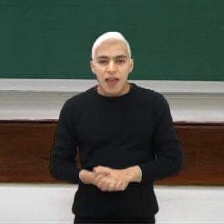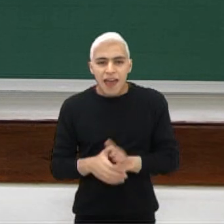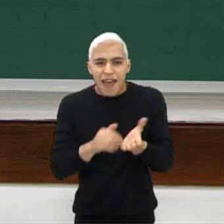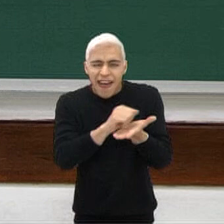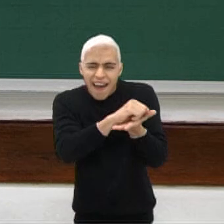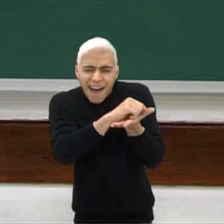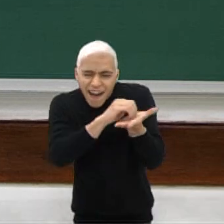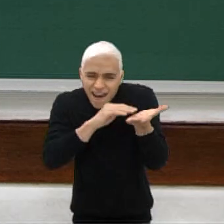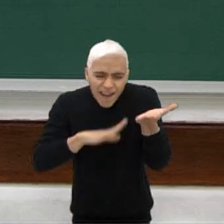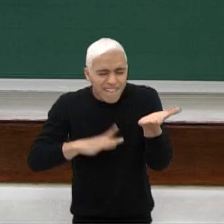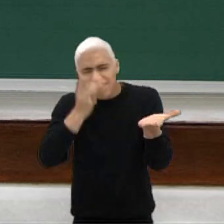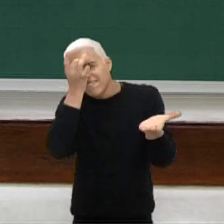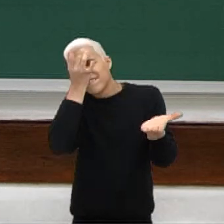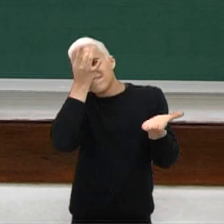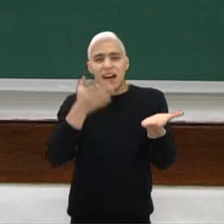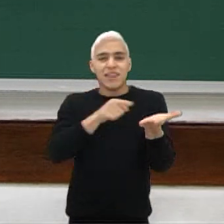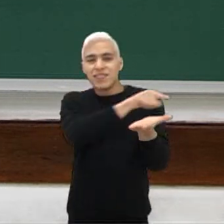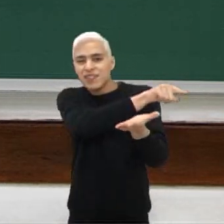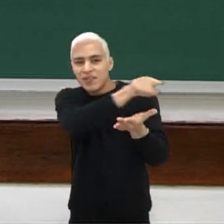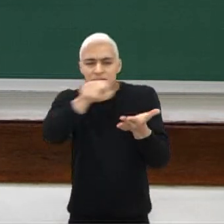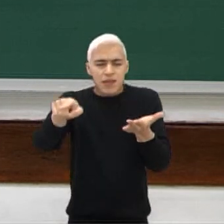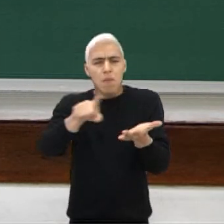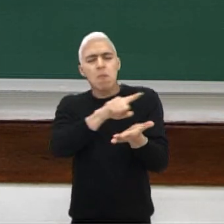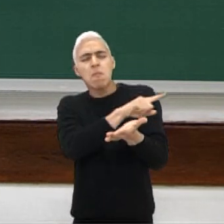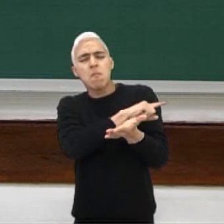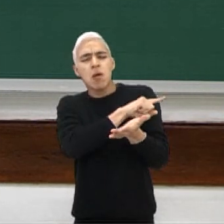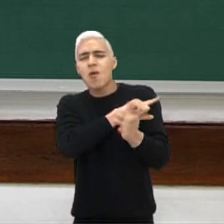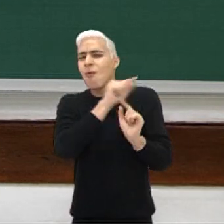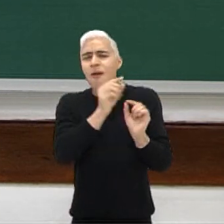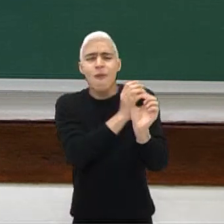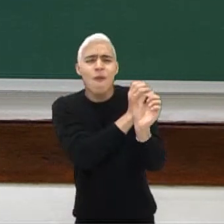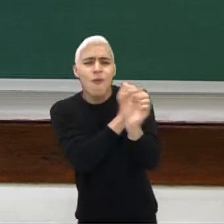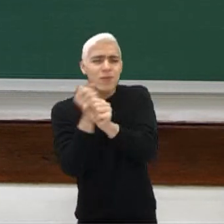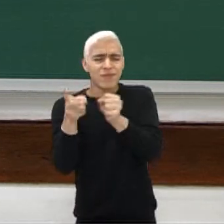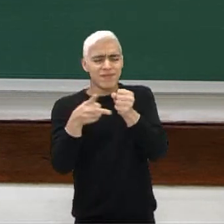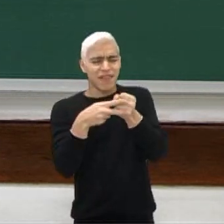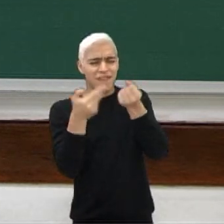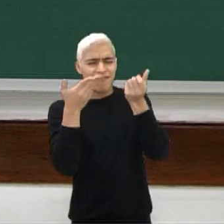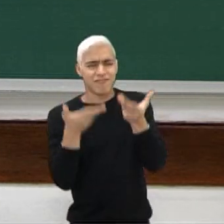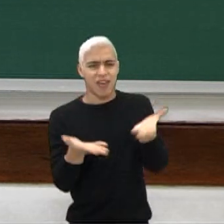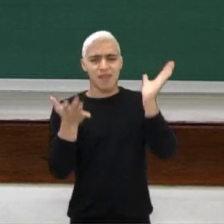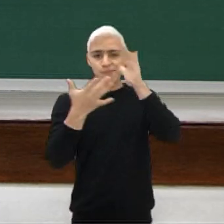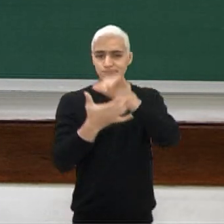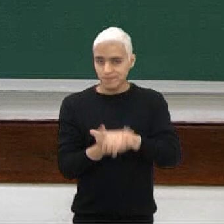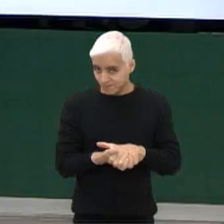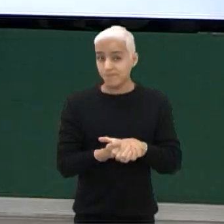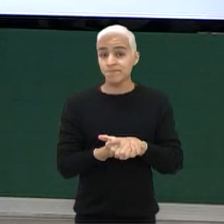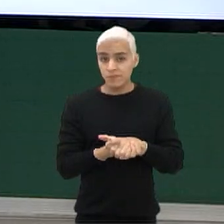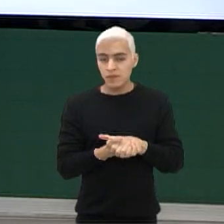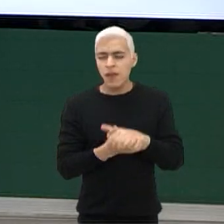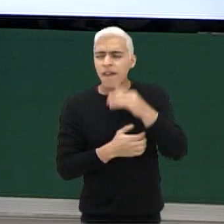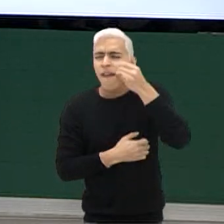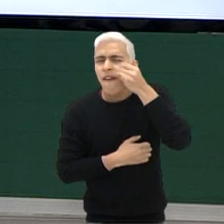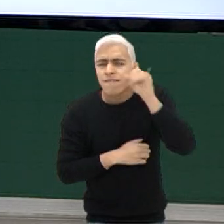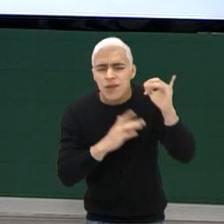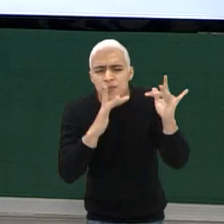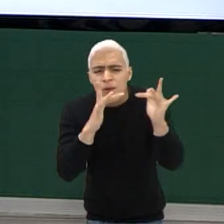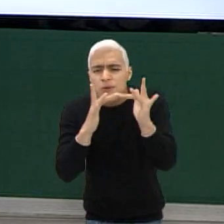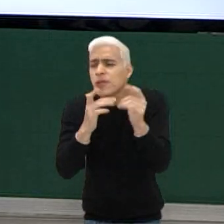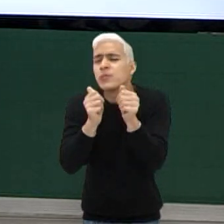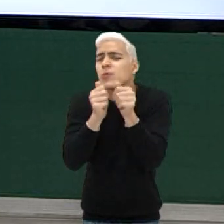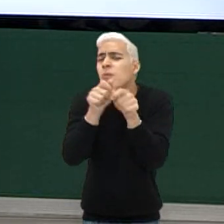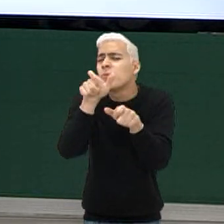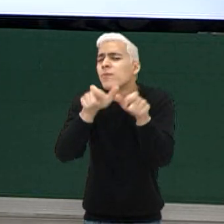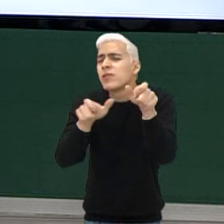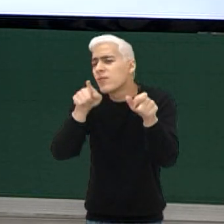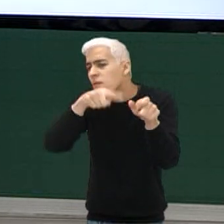Atividade fácil para vocês que estão aí na primeira série, né? Contagem de verbos. Mas vamos lá. Evite contato com pessoas que estejam